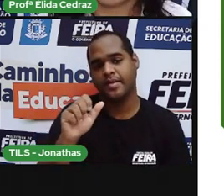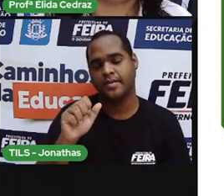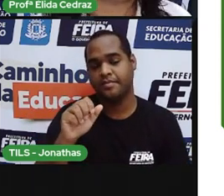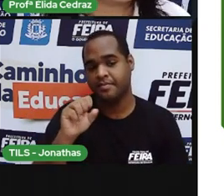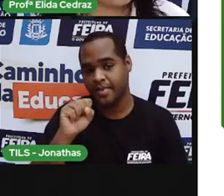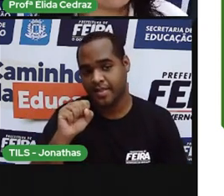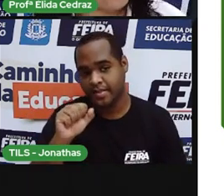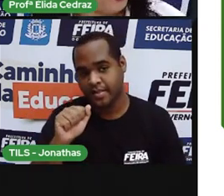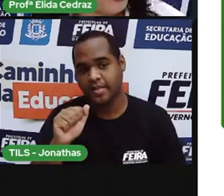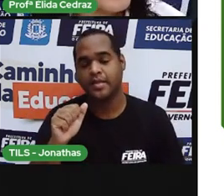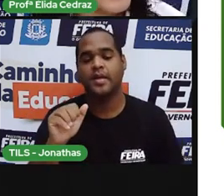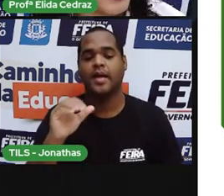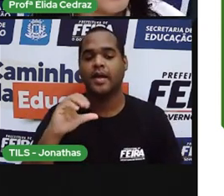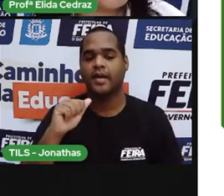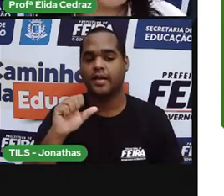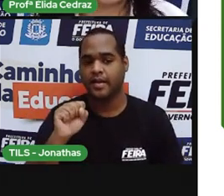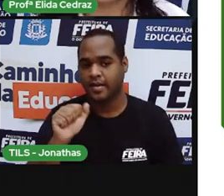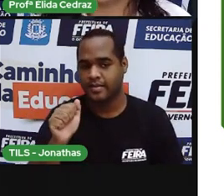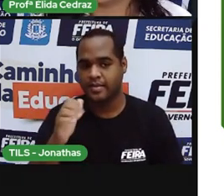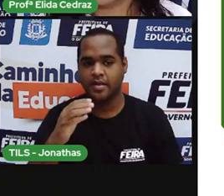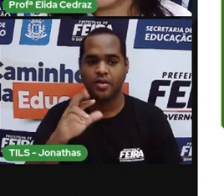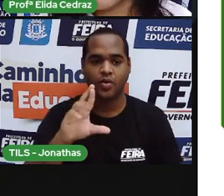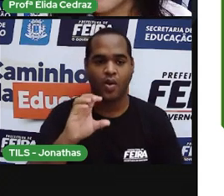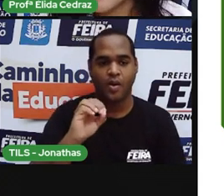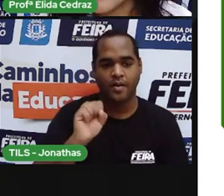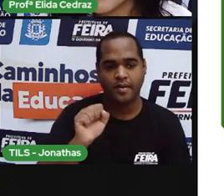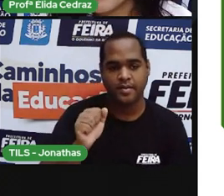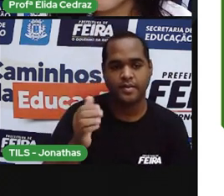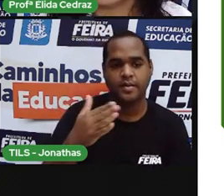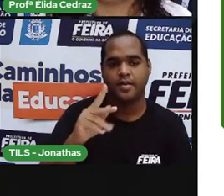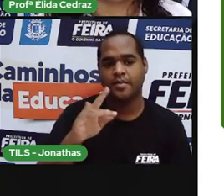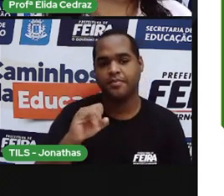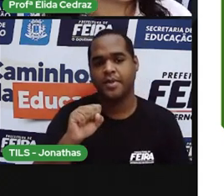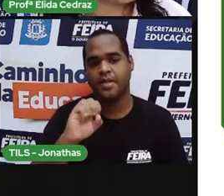casa, rosa,